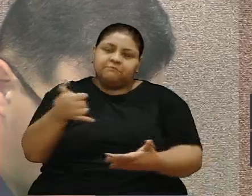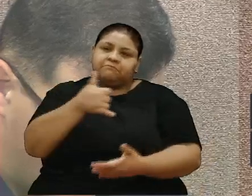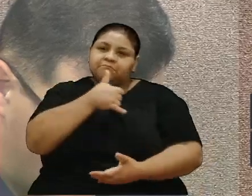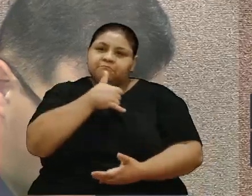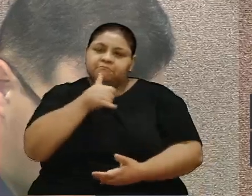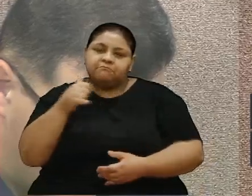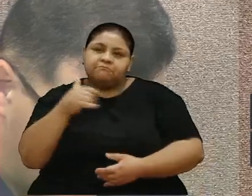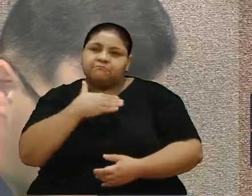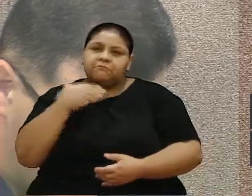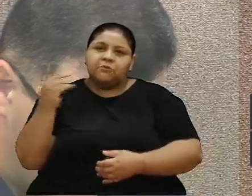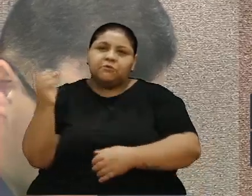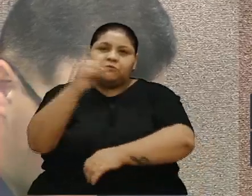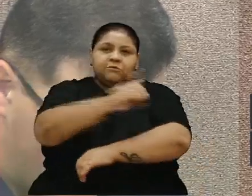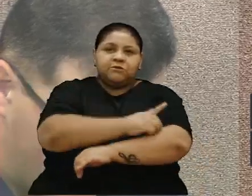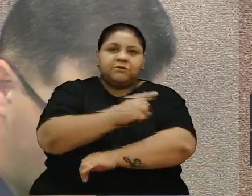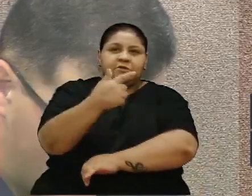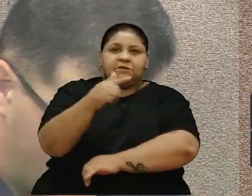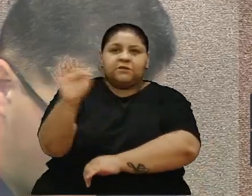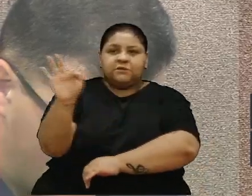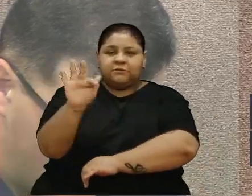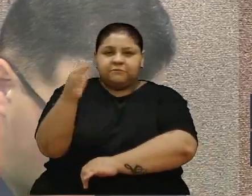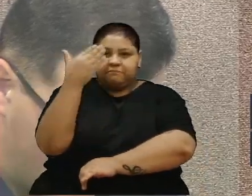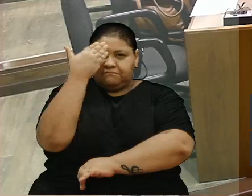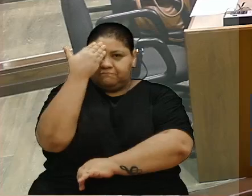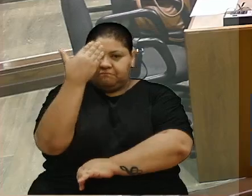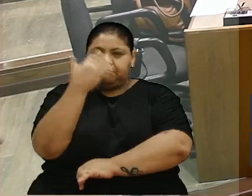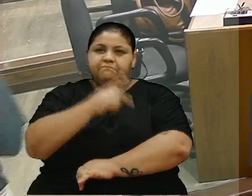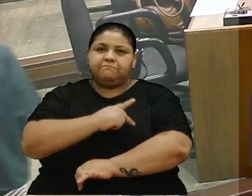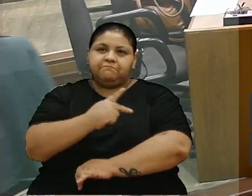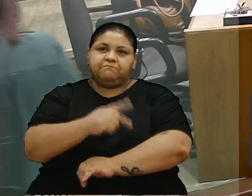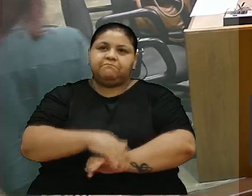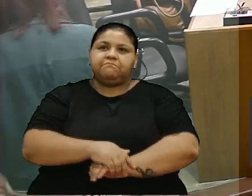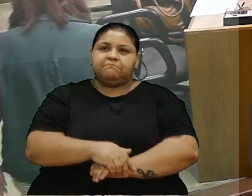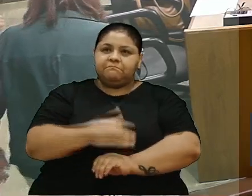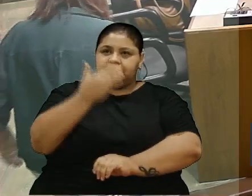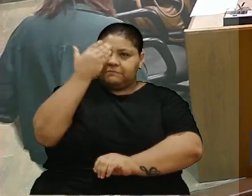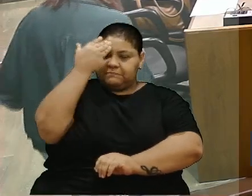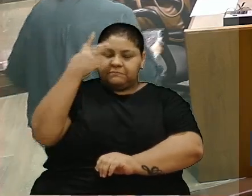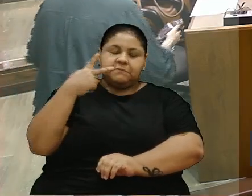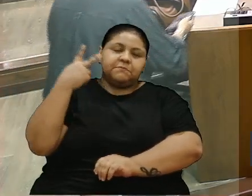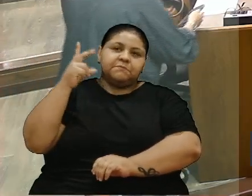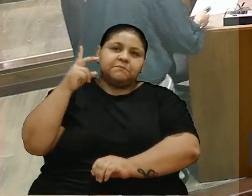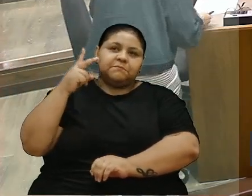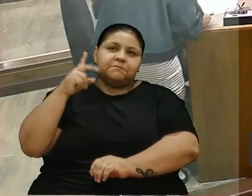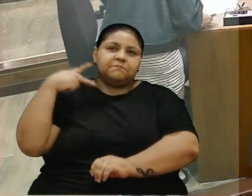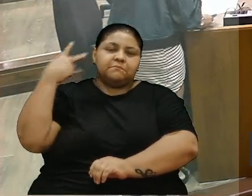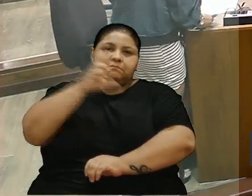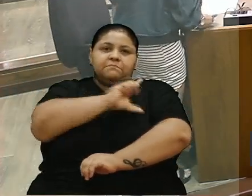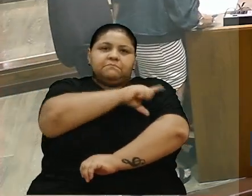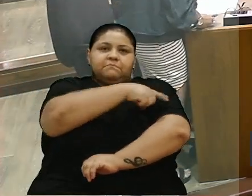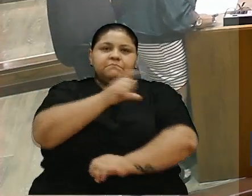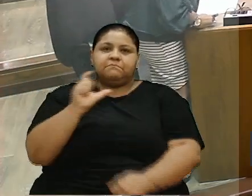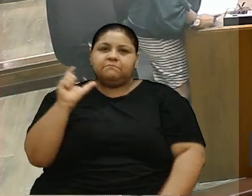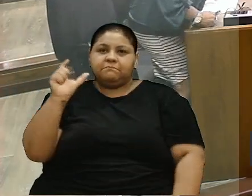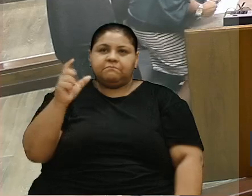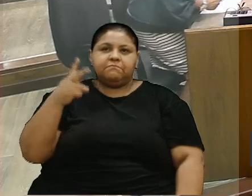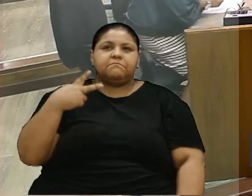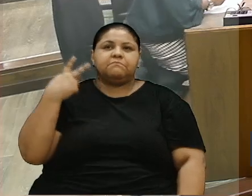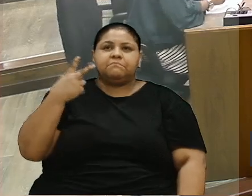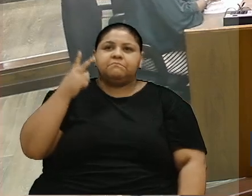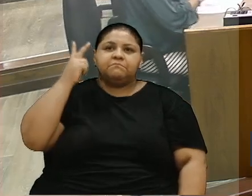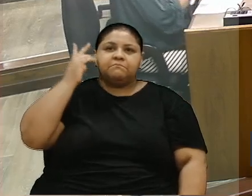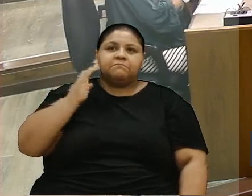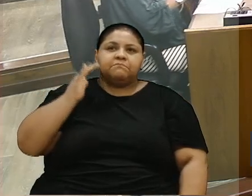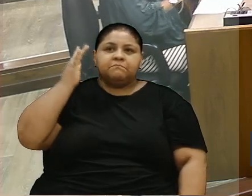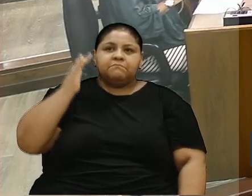do dia 7 de fevereiro. Muito obrigado, presidente. Obrigada, vereador Ramon. Com a palavra, a vereadora Daiane Mello.